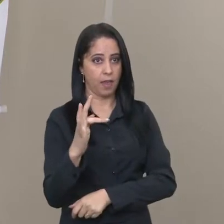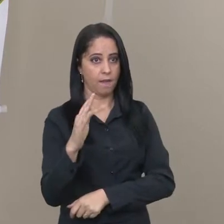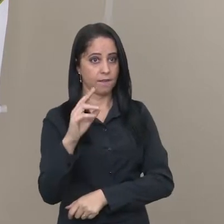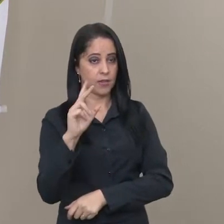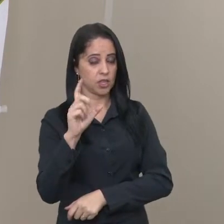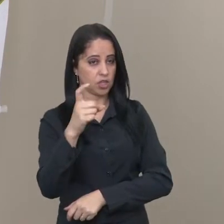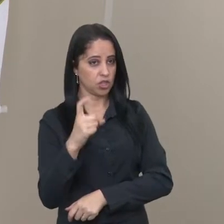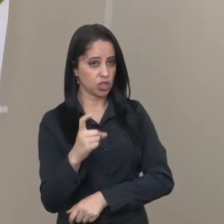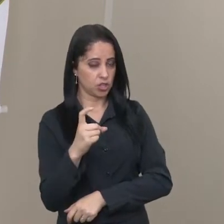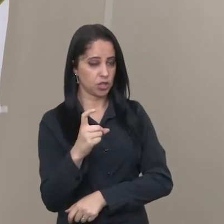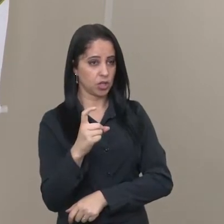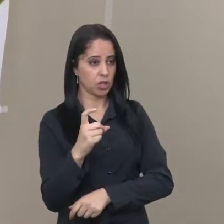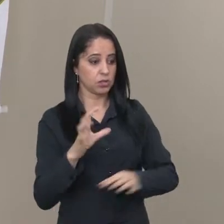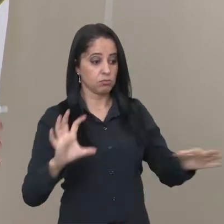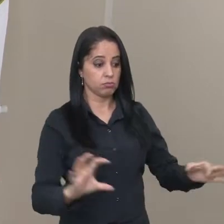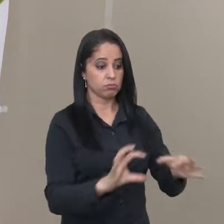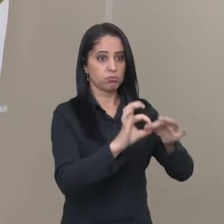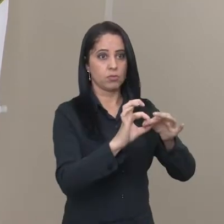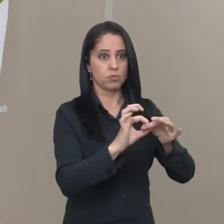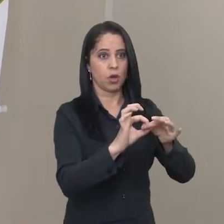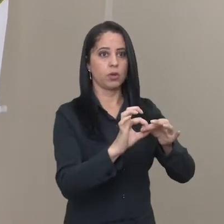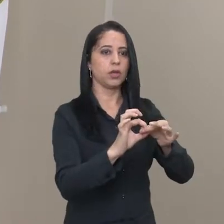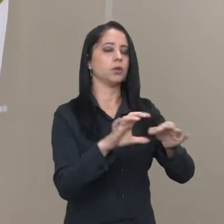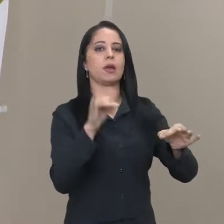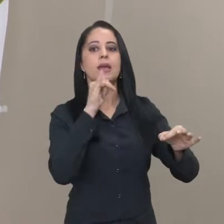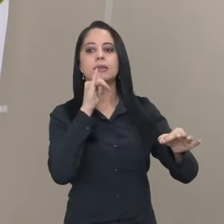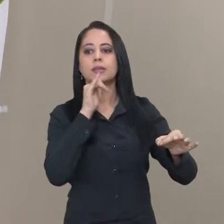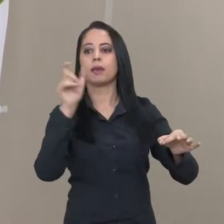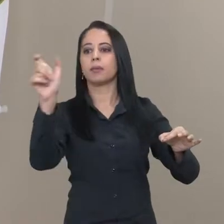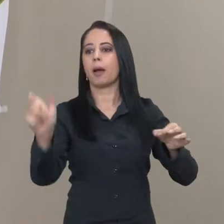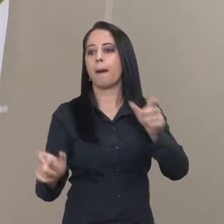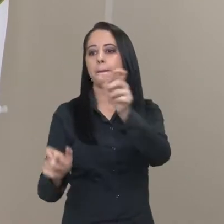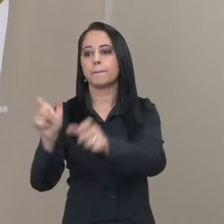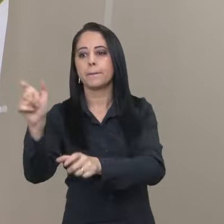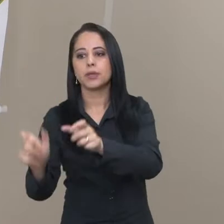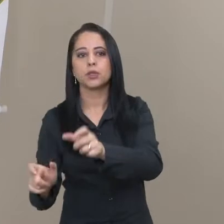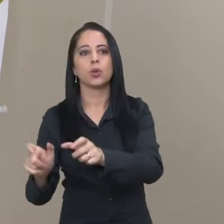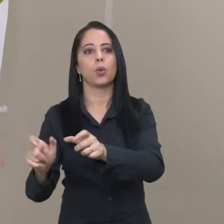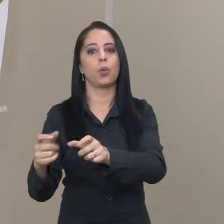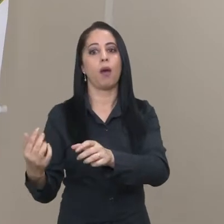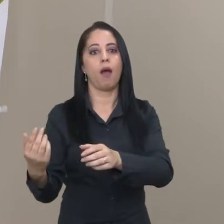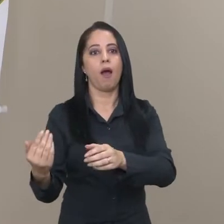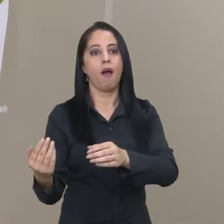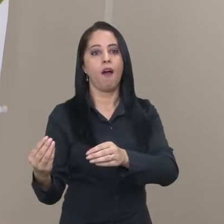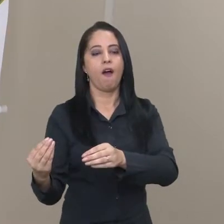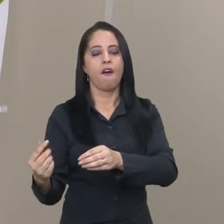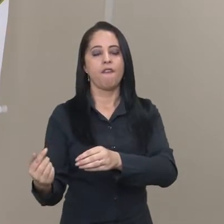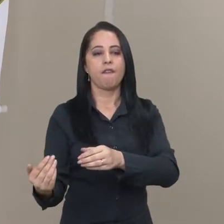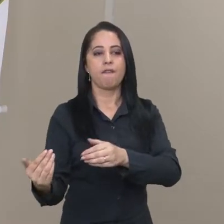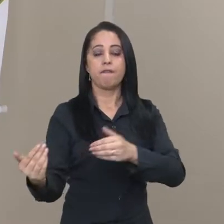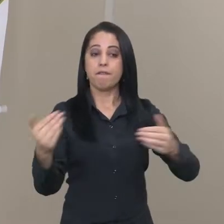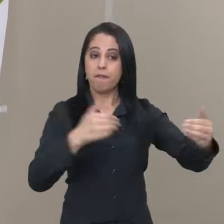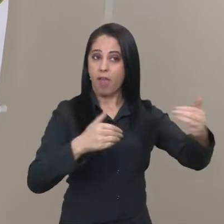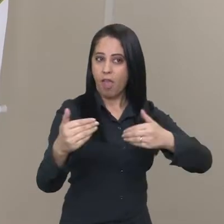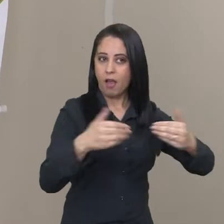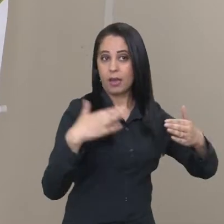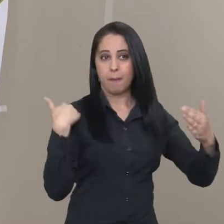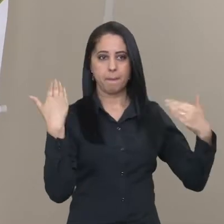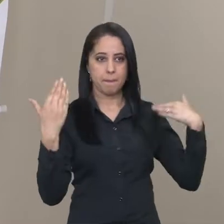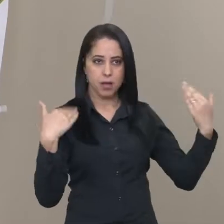ou seja, o turista que permanece, que vem realizar algum negócio, que vem para algum evento em São José dos